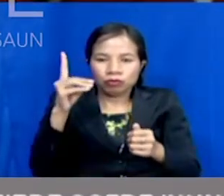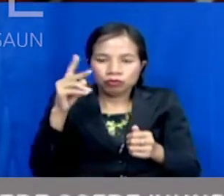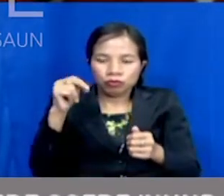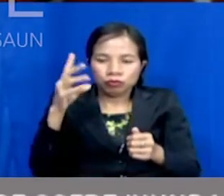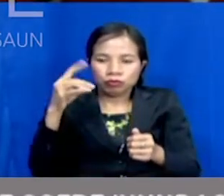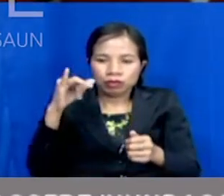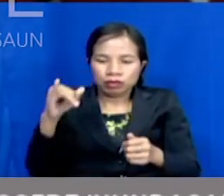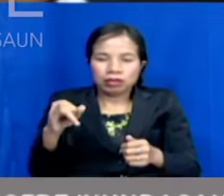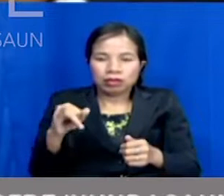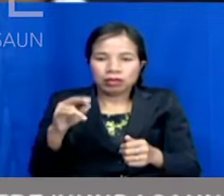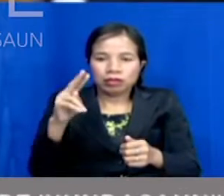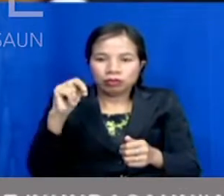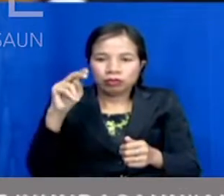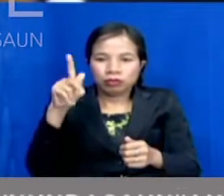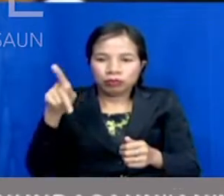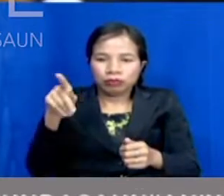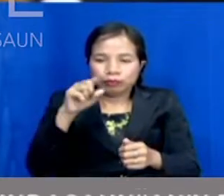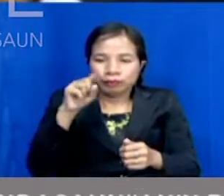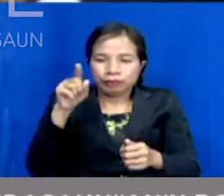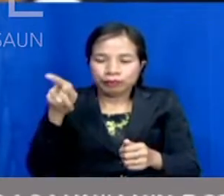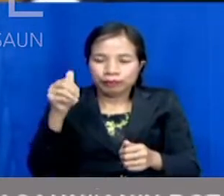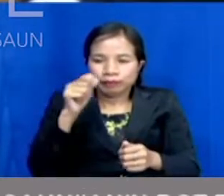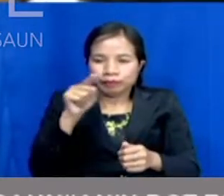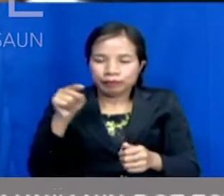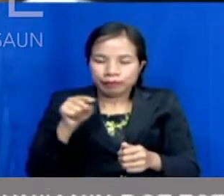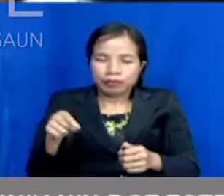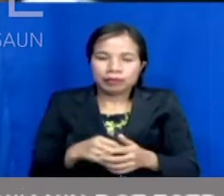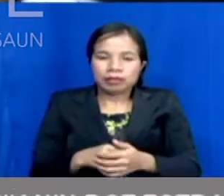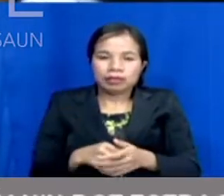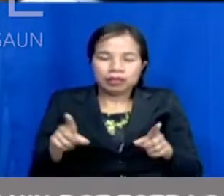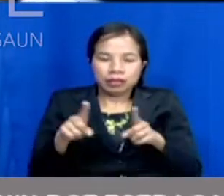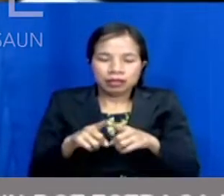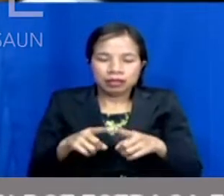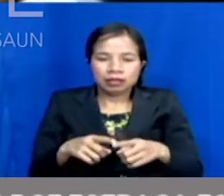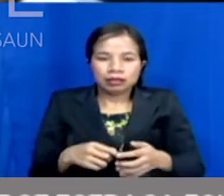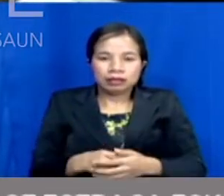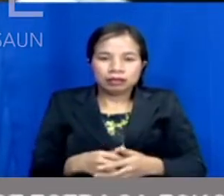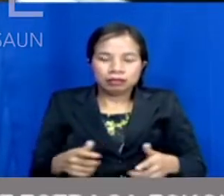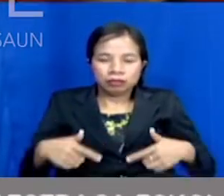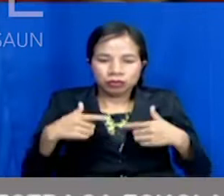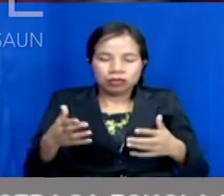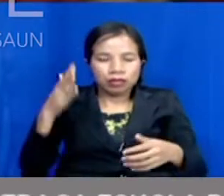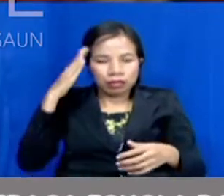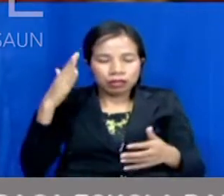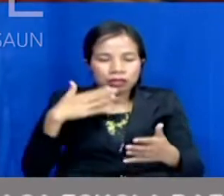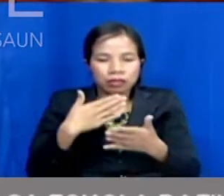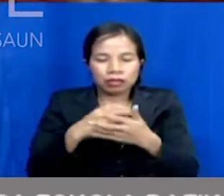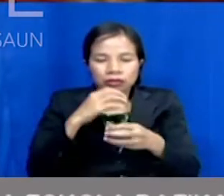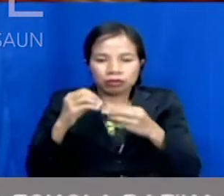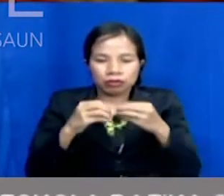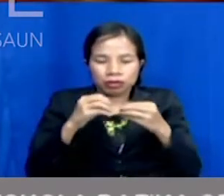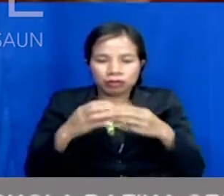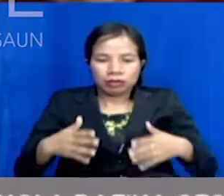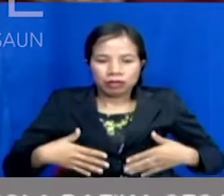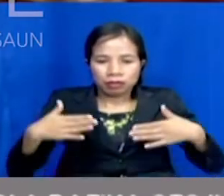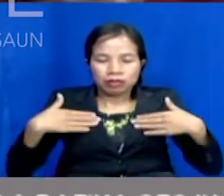Paz, realiza seminario ida, ho ciclo formação vida humana, ho riconesse de clutan conaba e sin lolon,